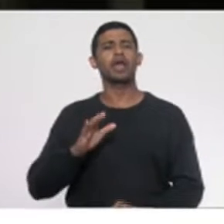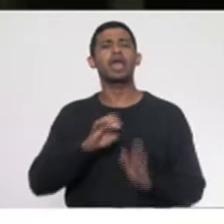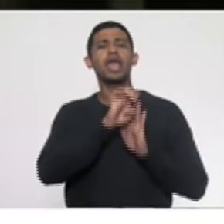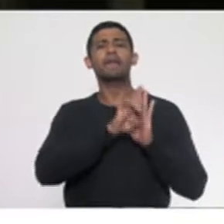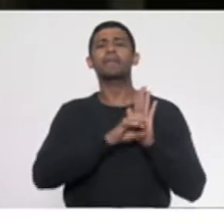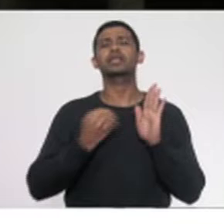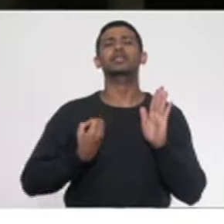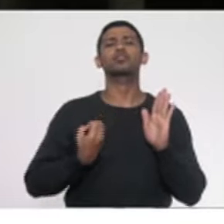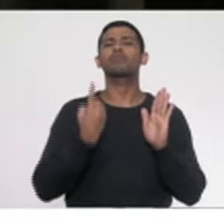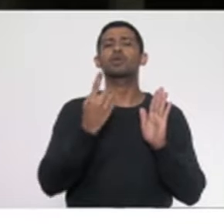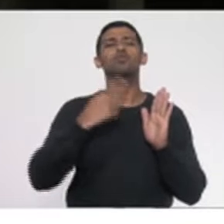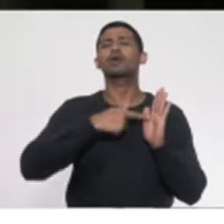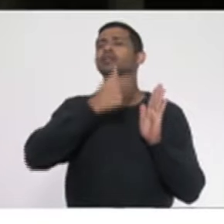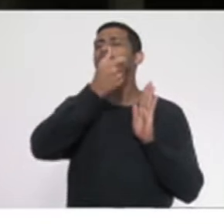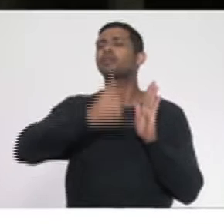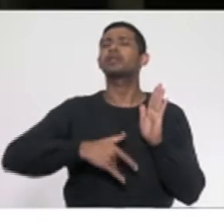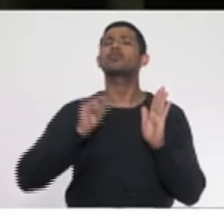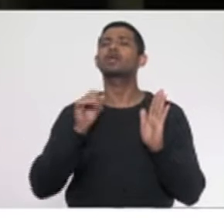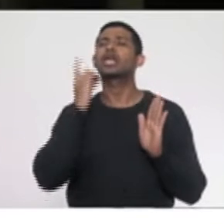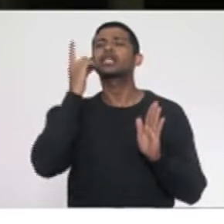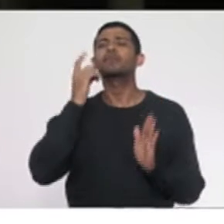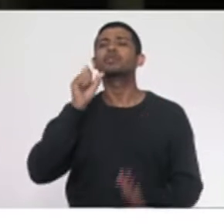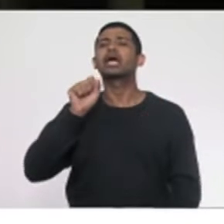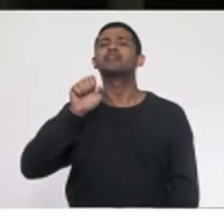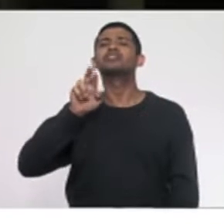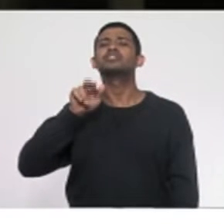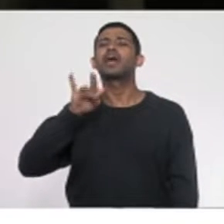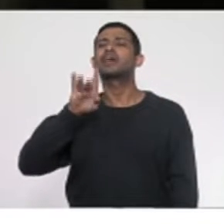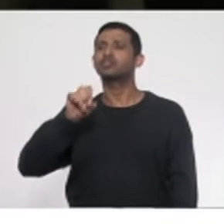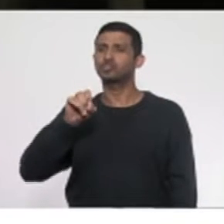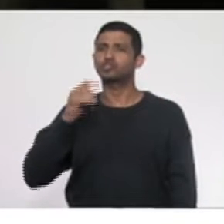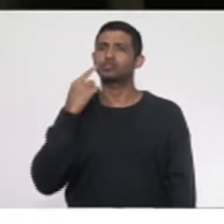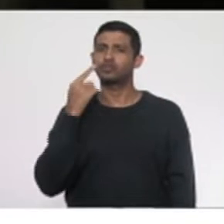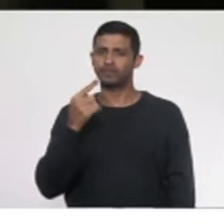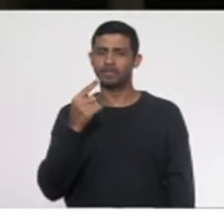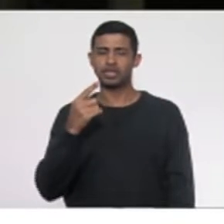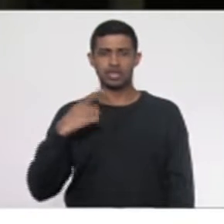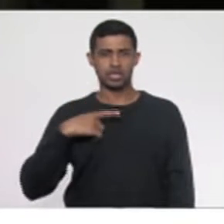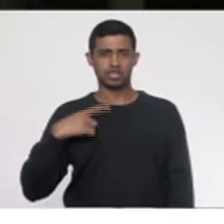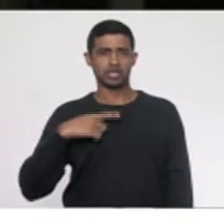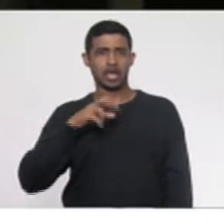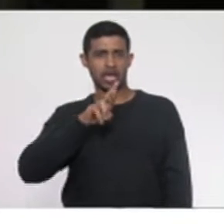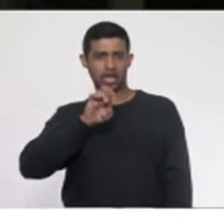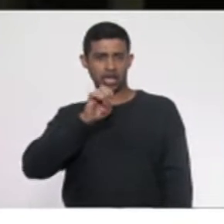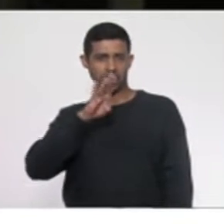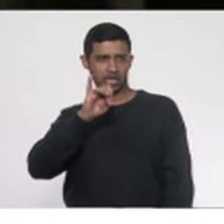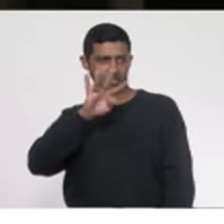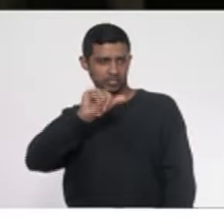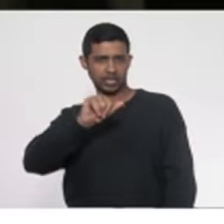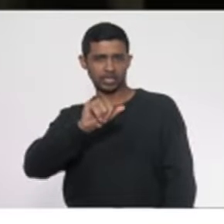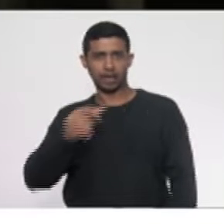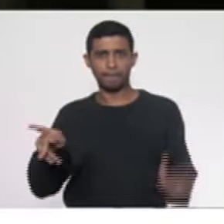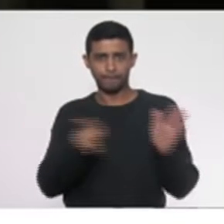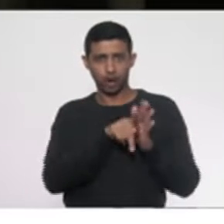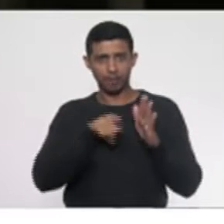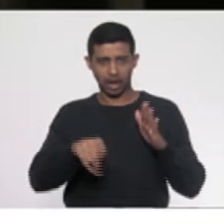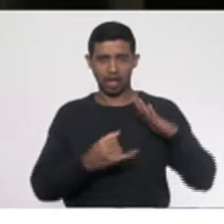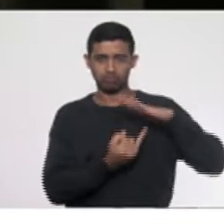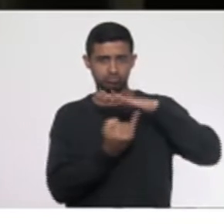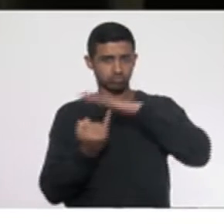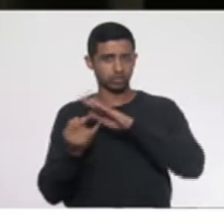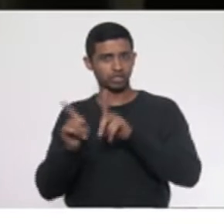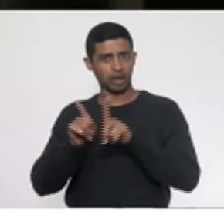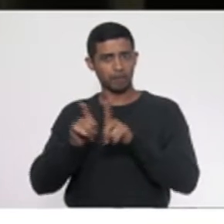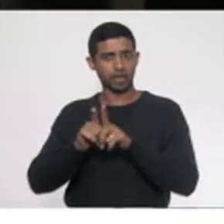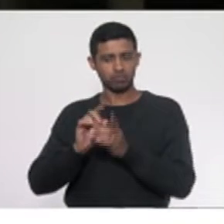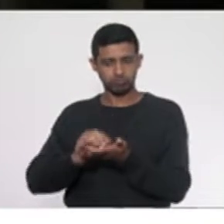número 1, doutor Serginho? As receitas próprias das entidades e fundos